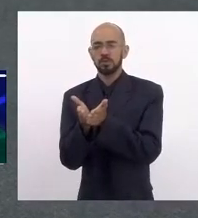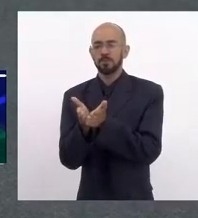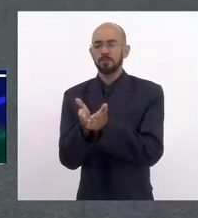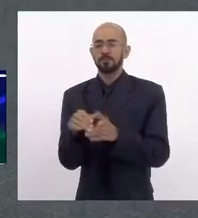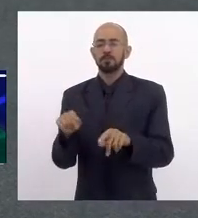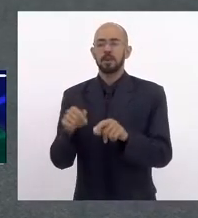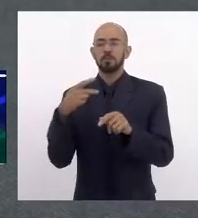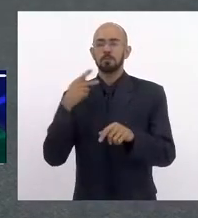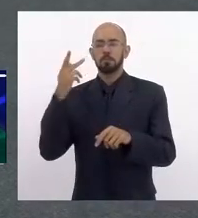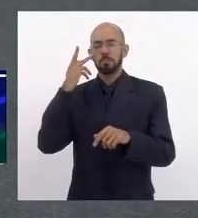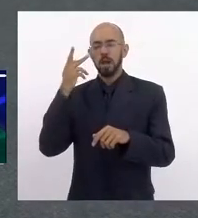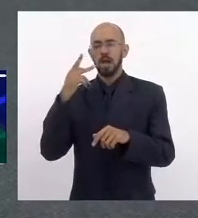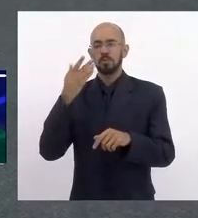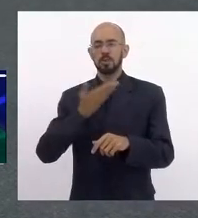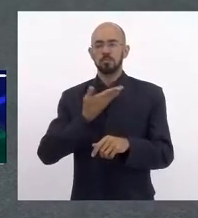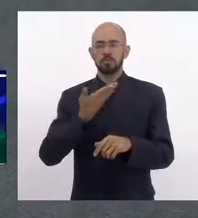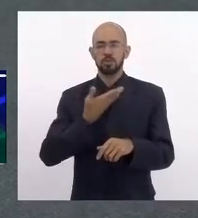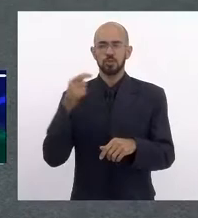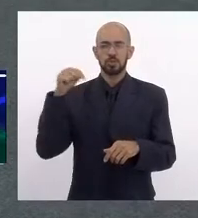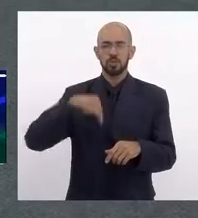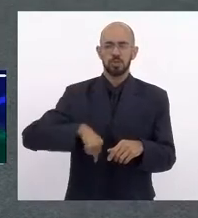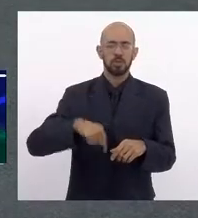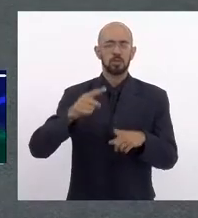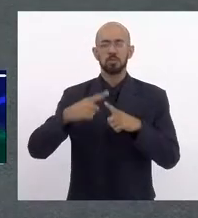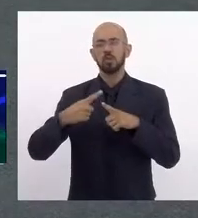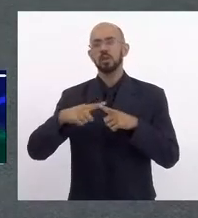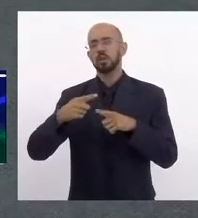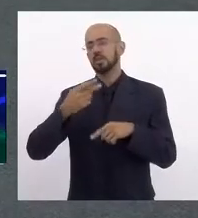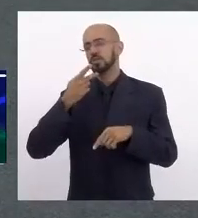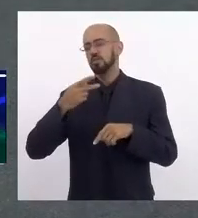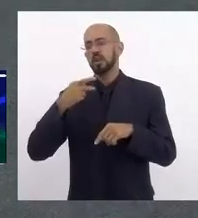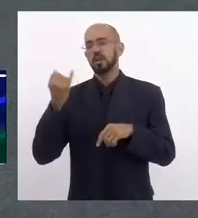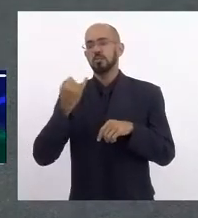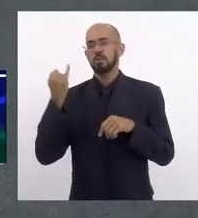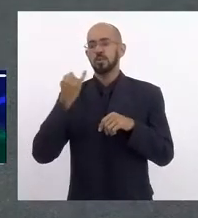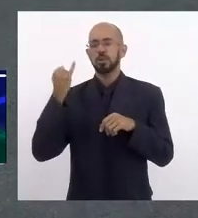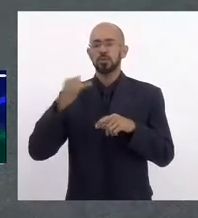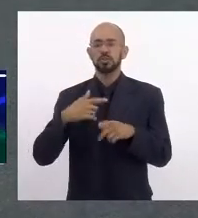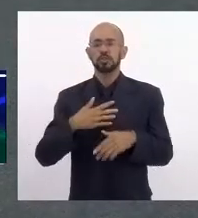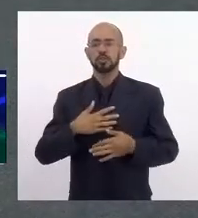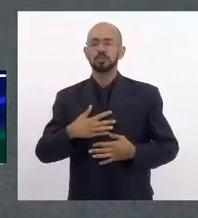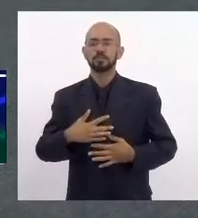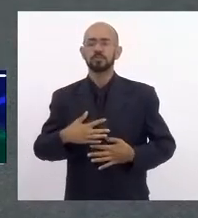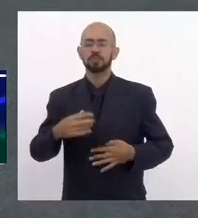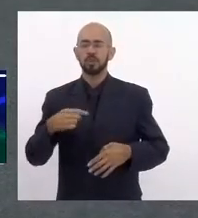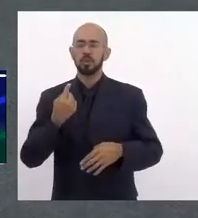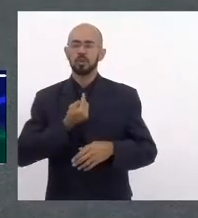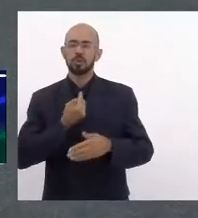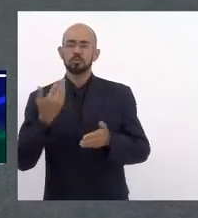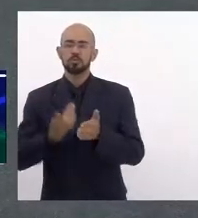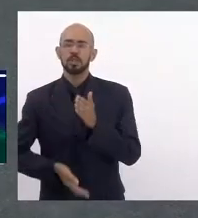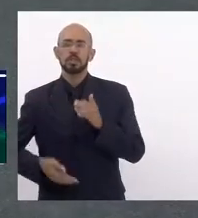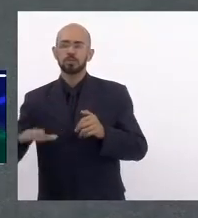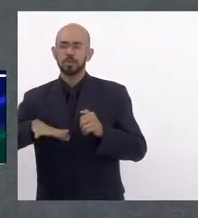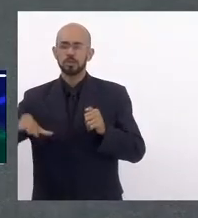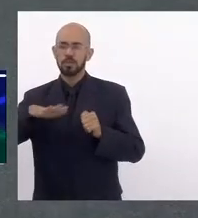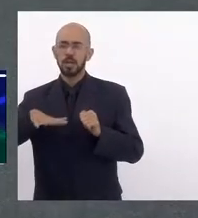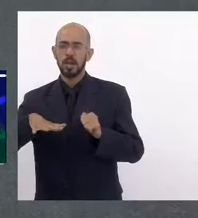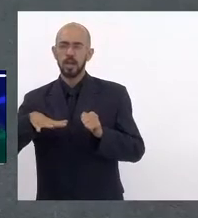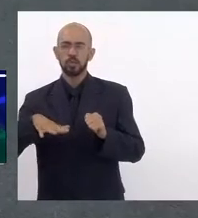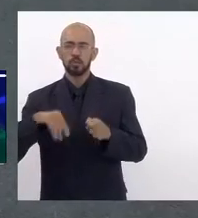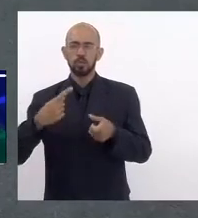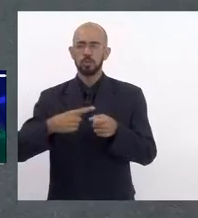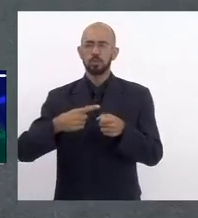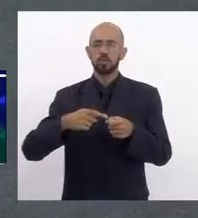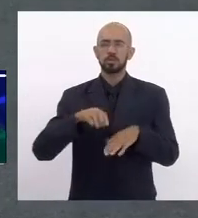para os colegas que aqui estão. Por que que a gente fala que é de suma importância? Nós perdemos esse mercado para o